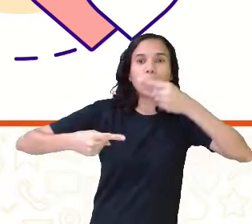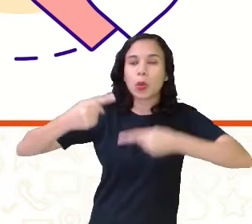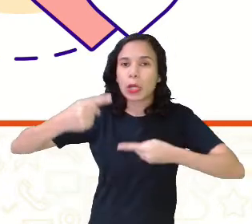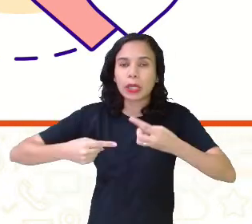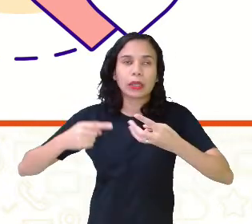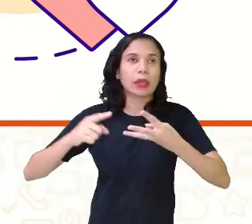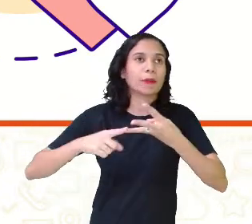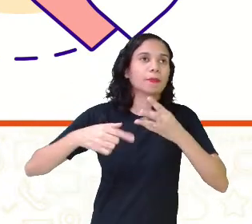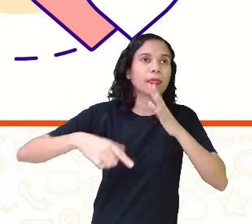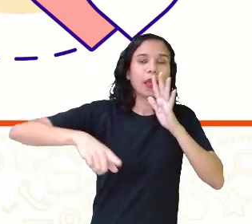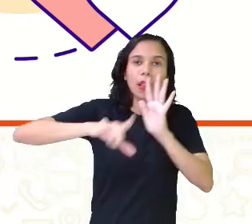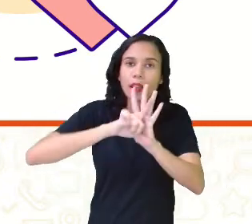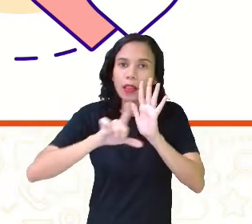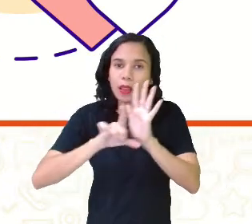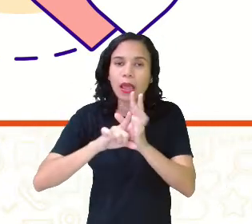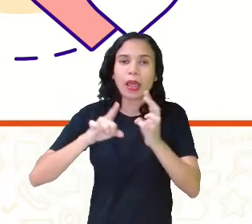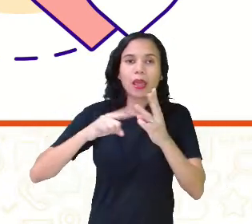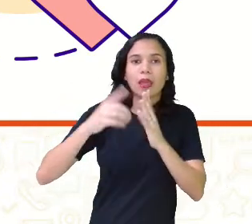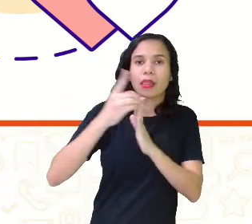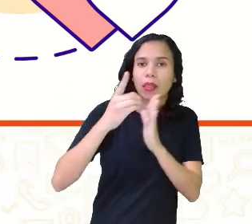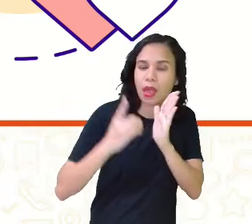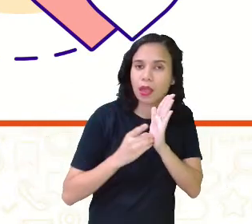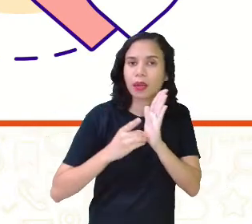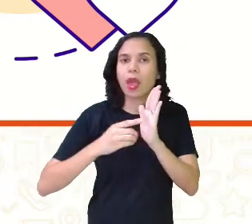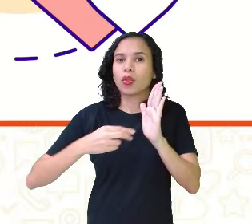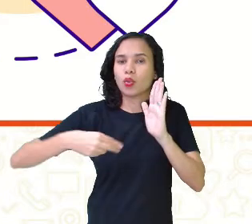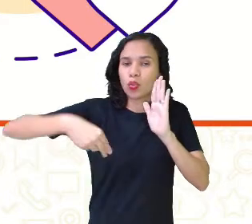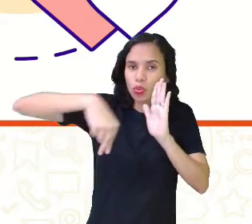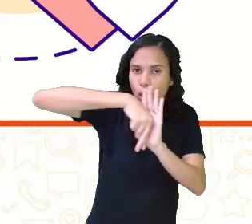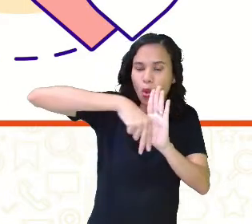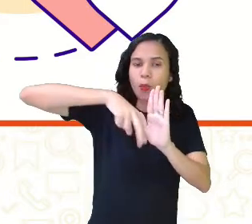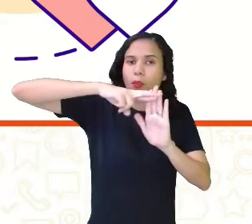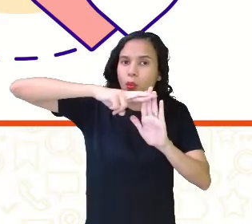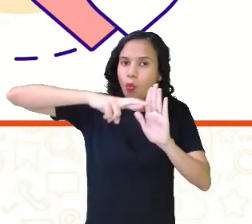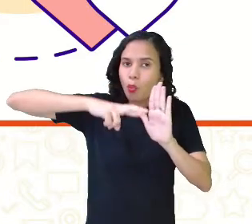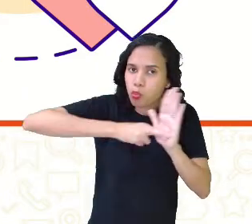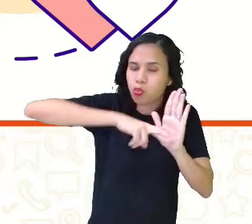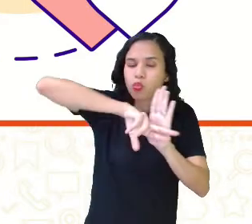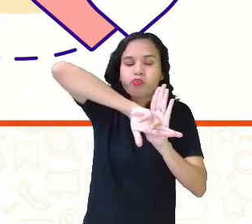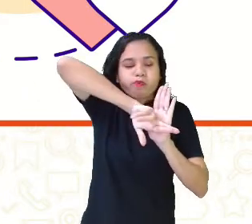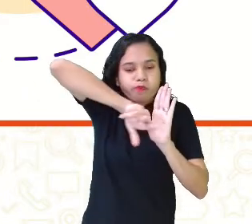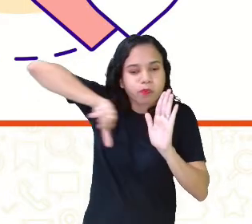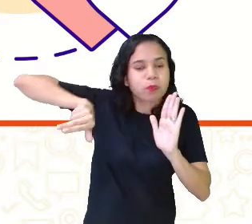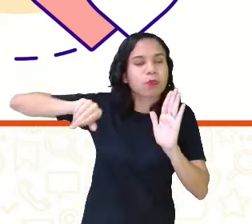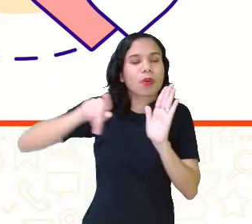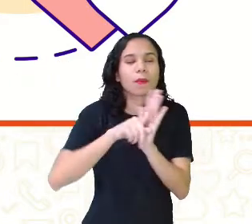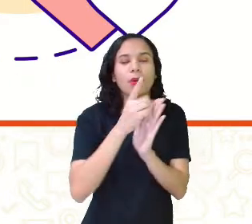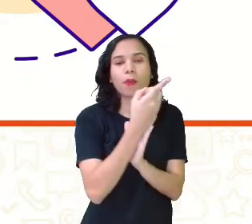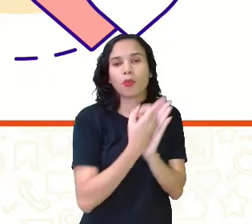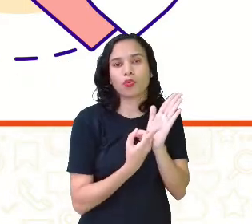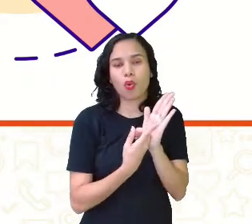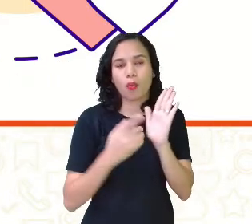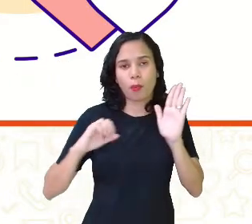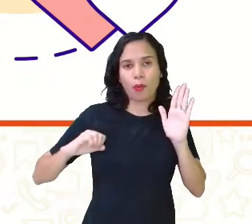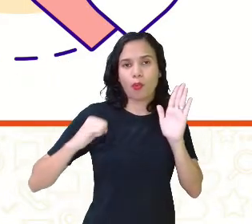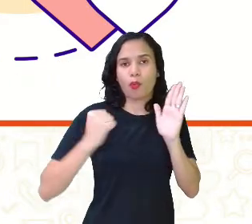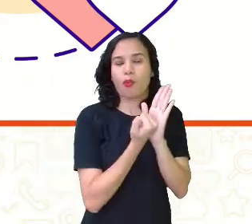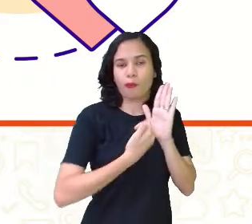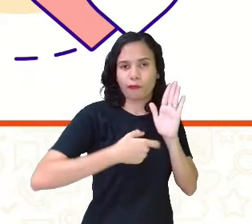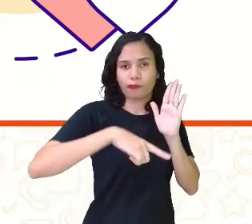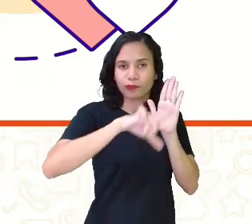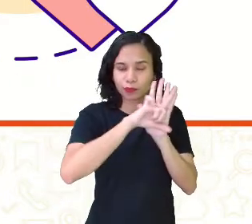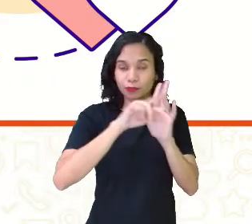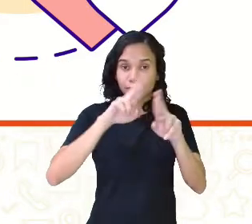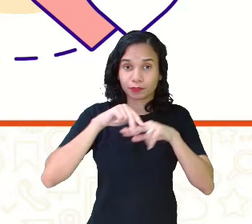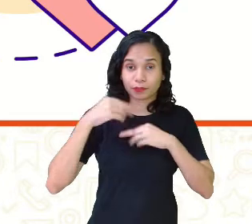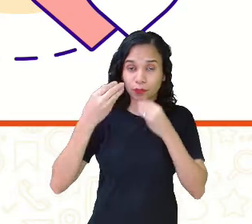em leis, em decretos, portarias, normas, regulamentos e outros documentos oficiais. Então, a gente